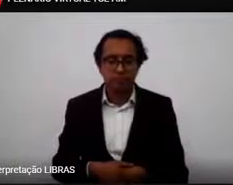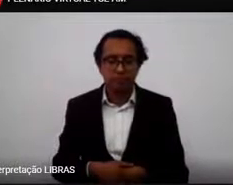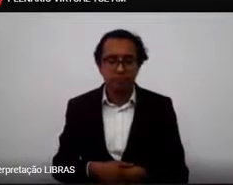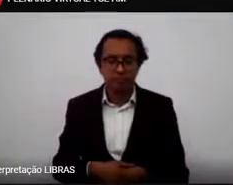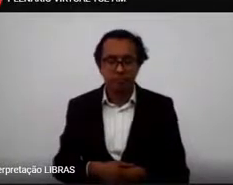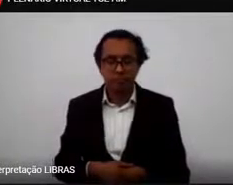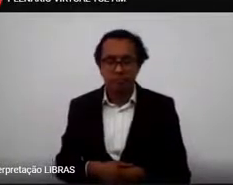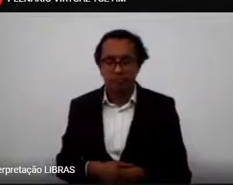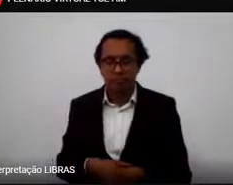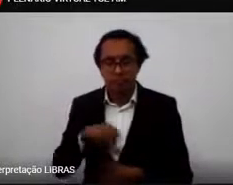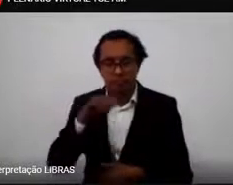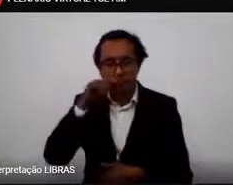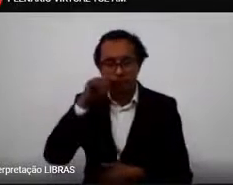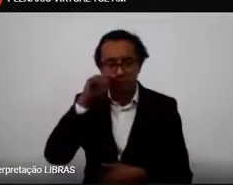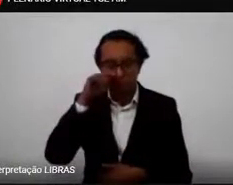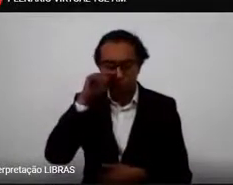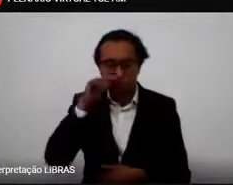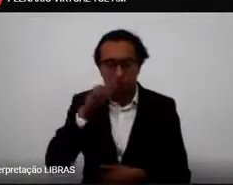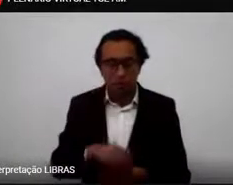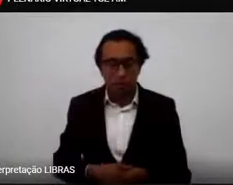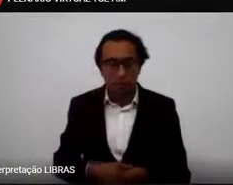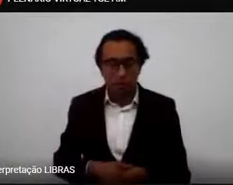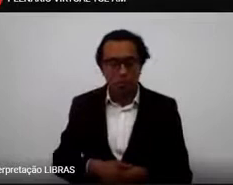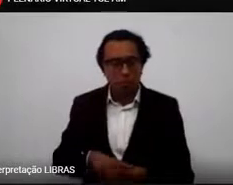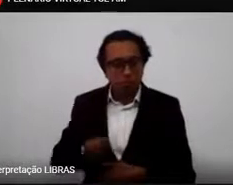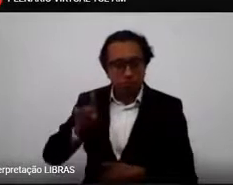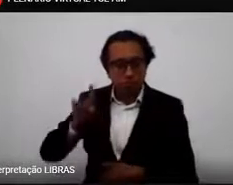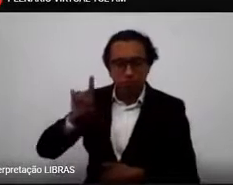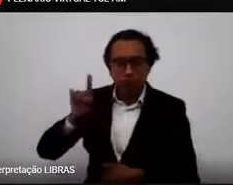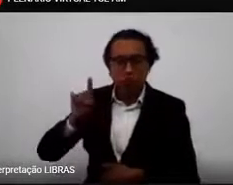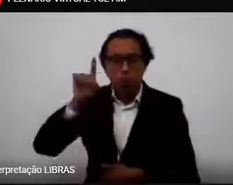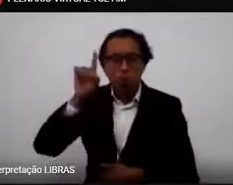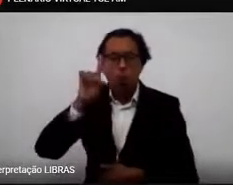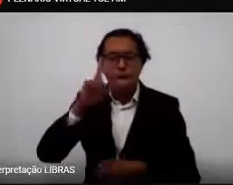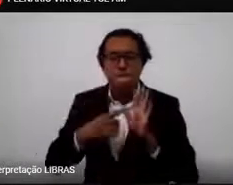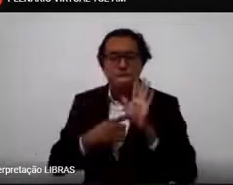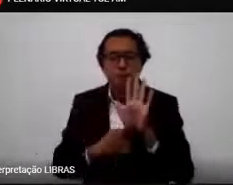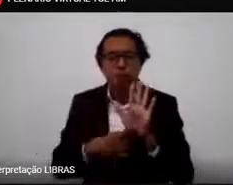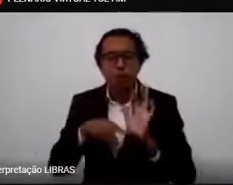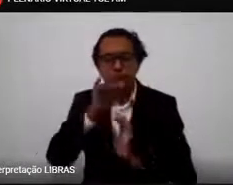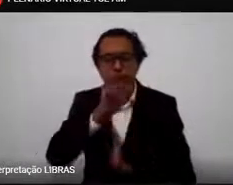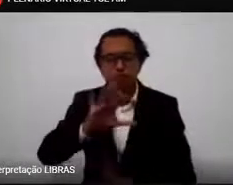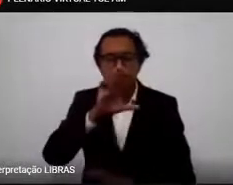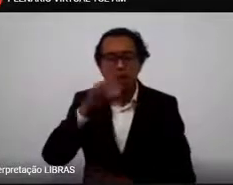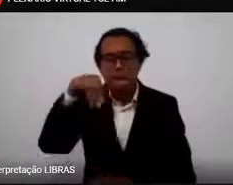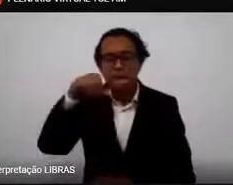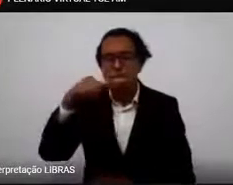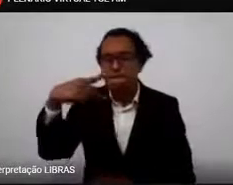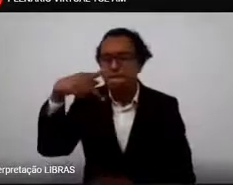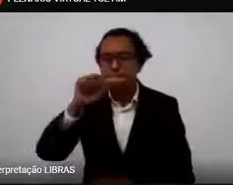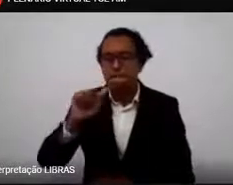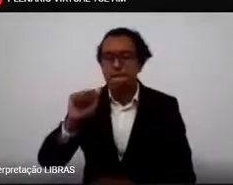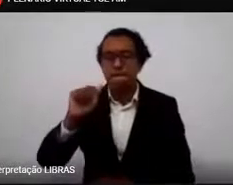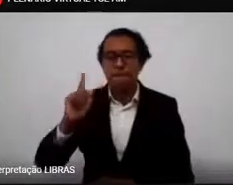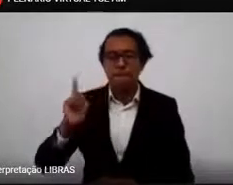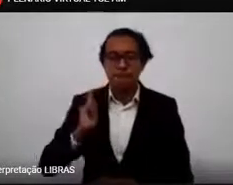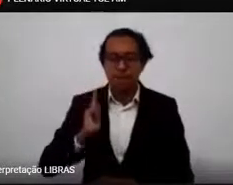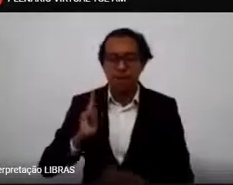Esse é o mapa dos desmatamentos. Claramente, a maior parte do desmatamento está no chamado